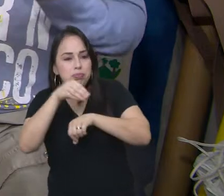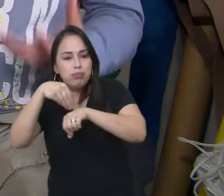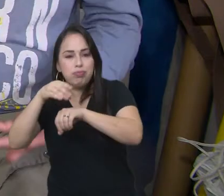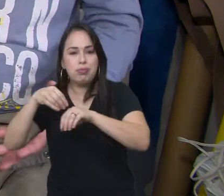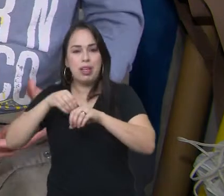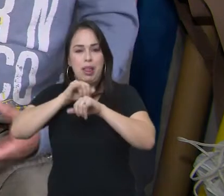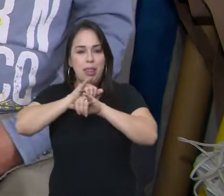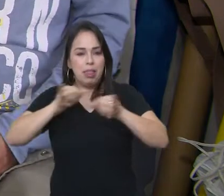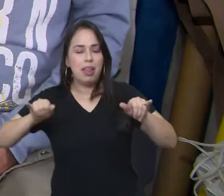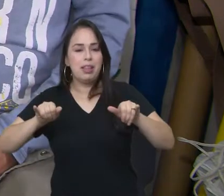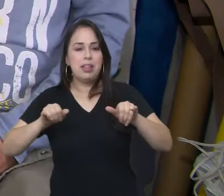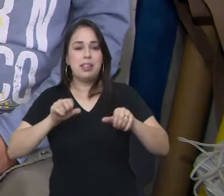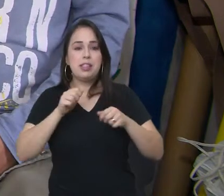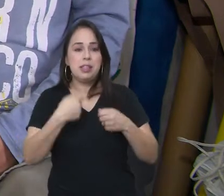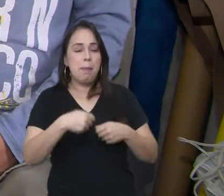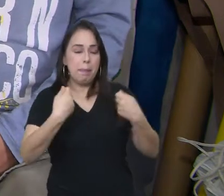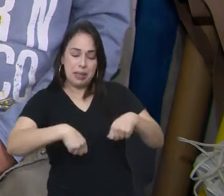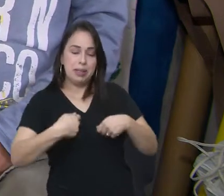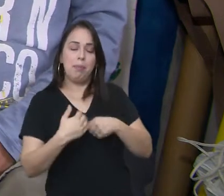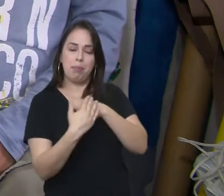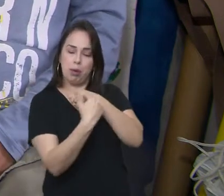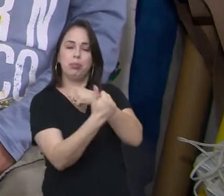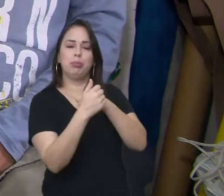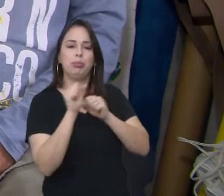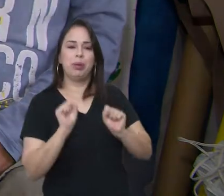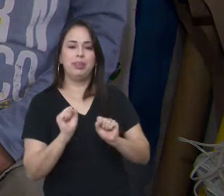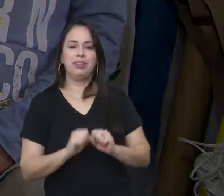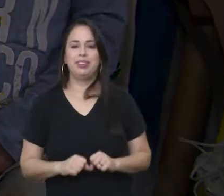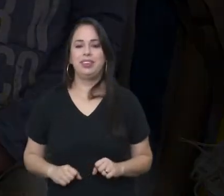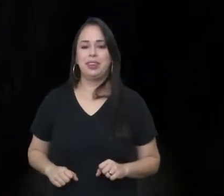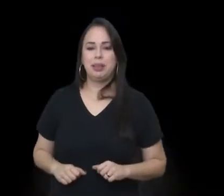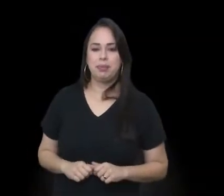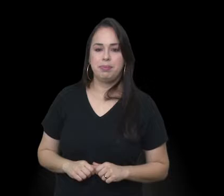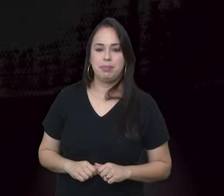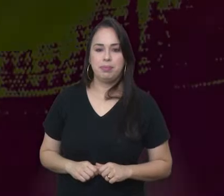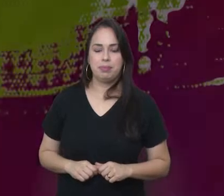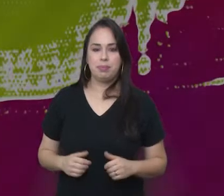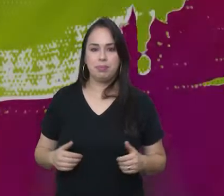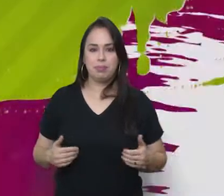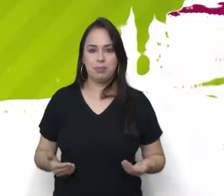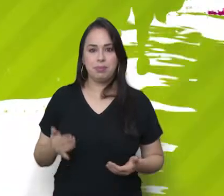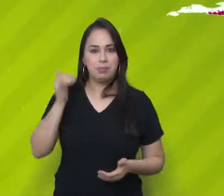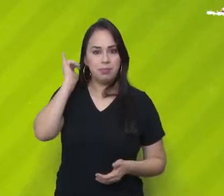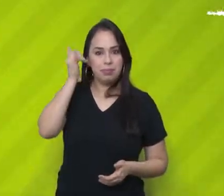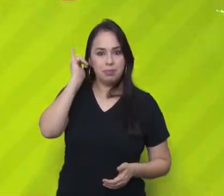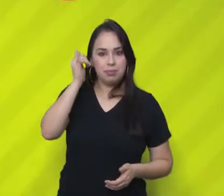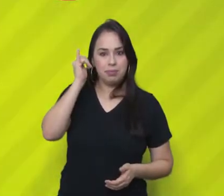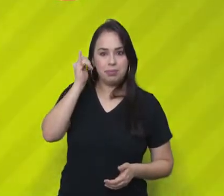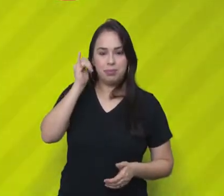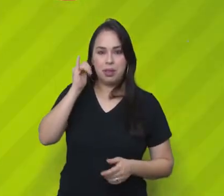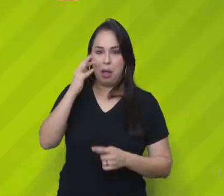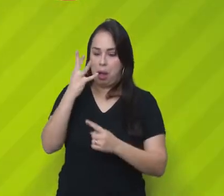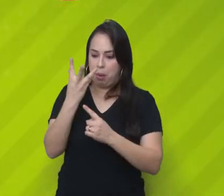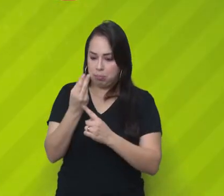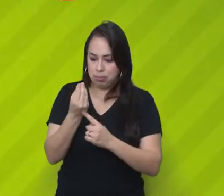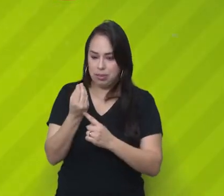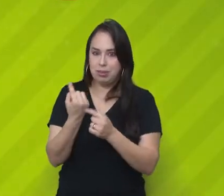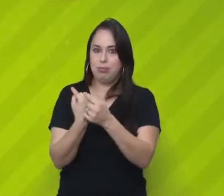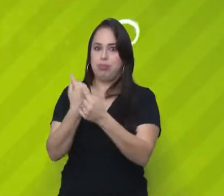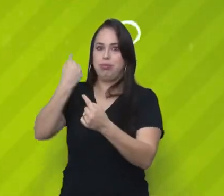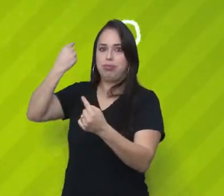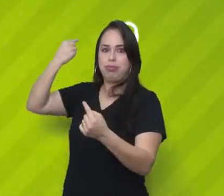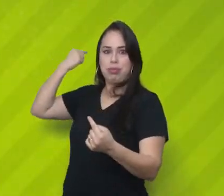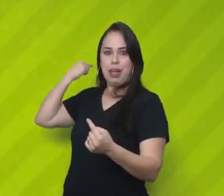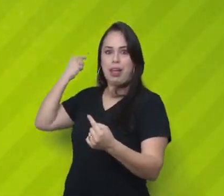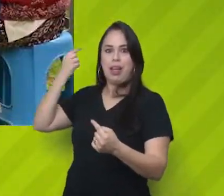e a gente, o que precisar da gente, pode contar. Muito legal o seu trabalho. A contação de histórias é uma arte antiga, viu? Histórias têm